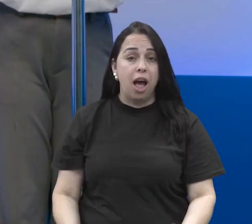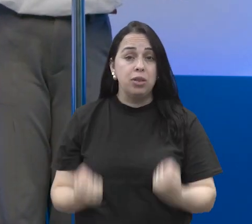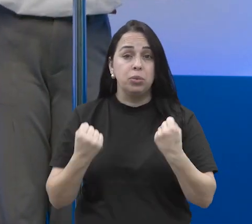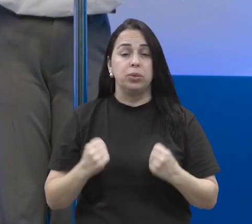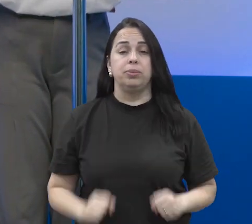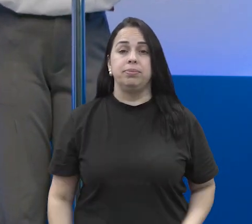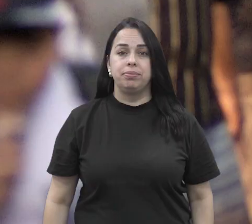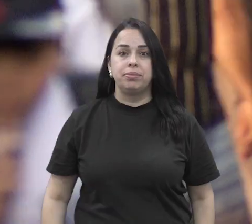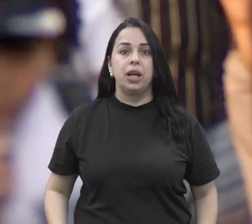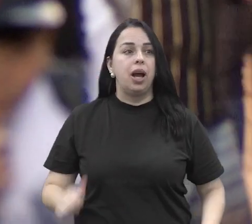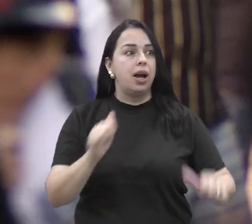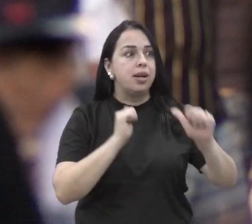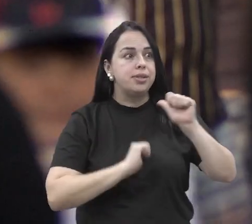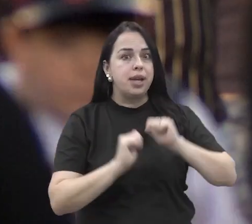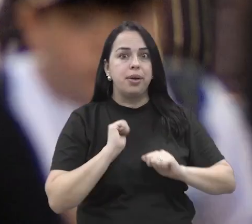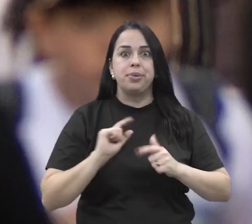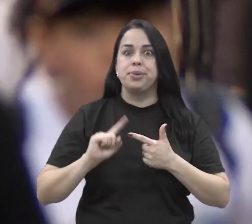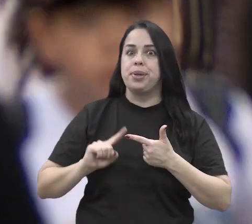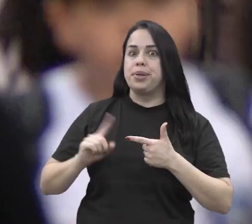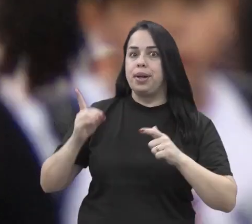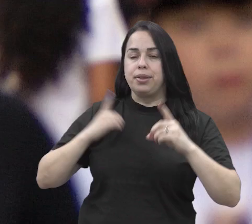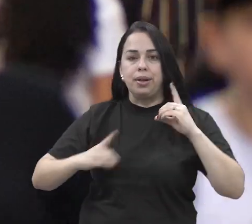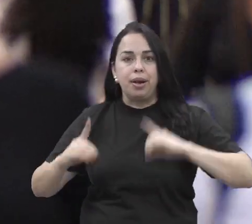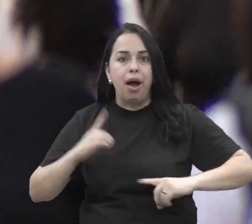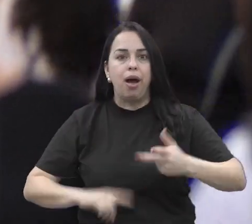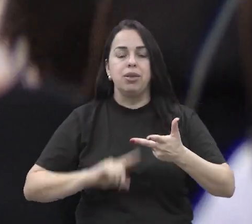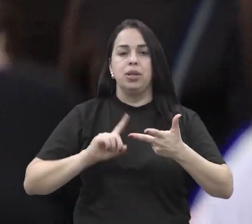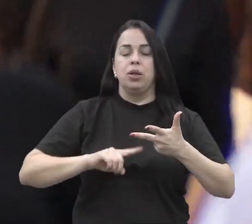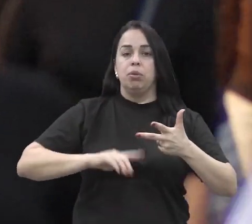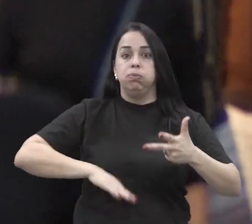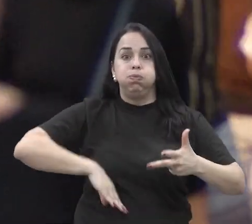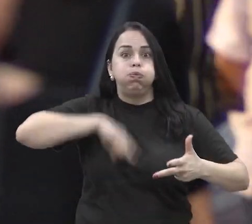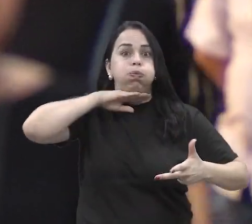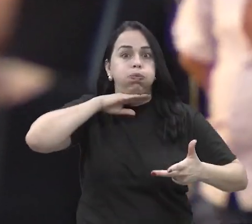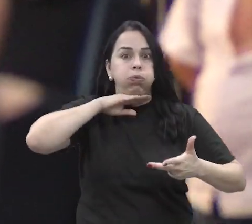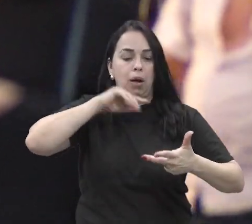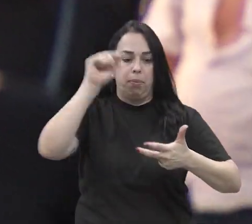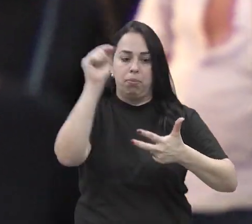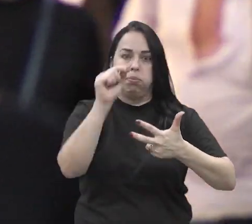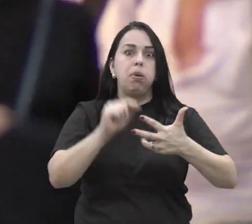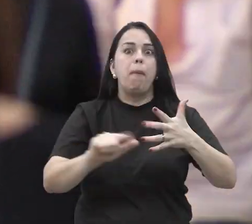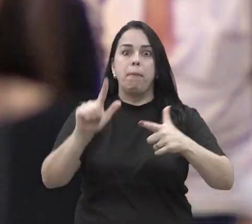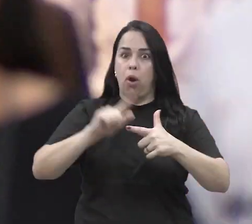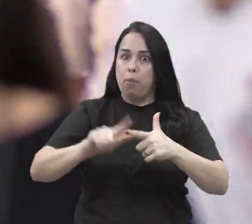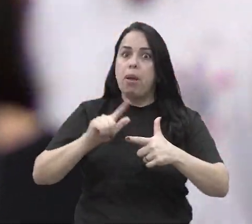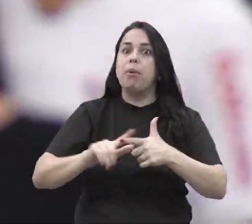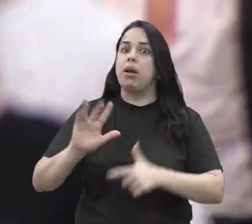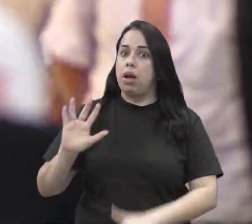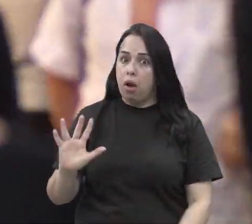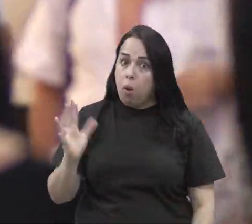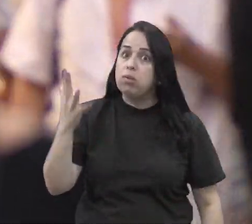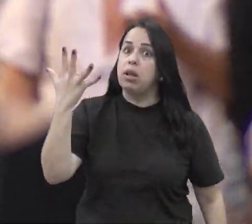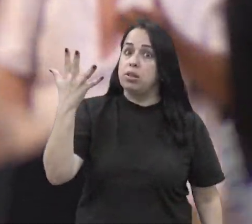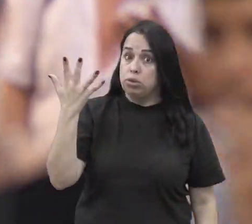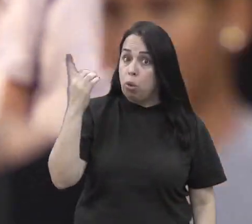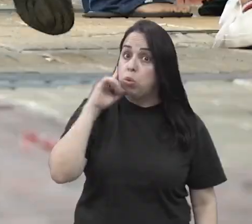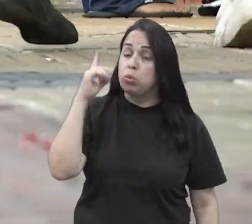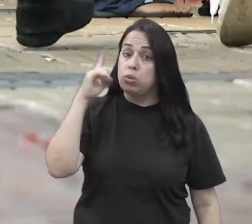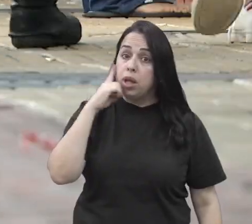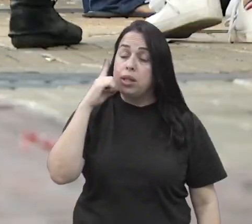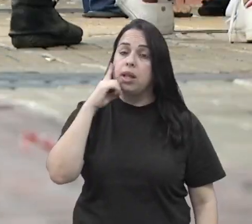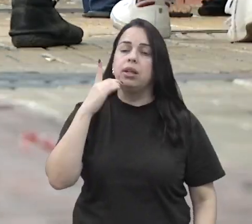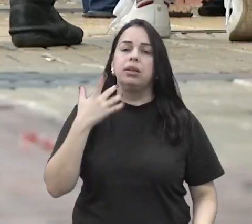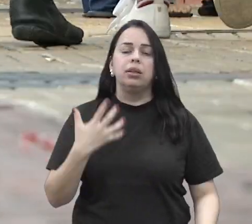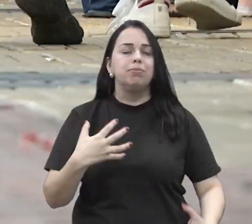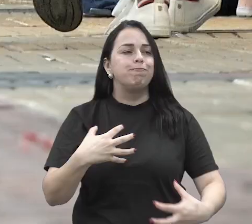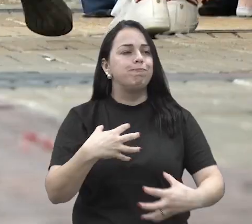de trabalho. Ansiedade, depressão, burnout, problemas cada vez mais comuns no nosso dia a dia.